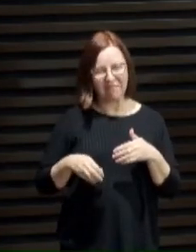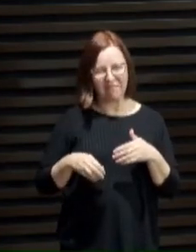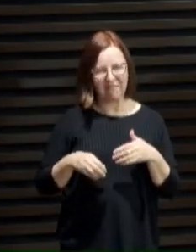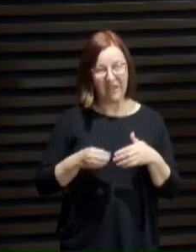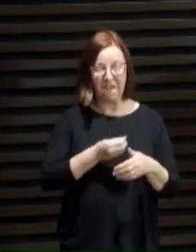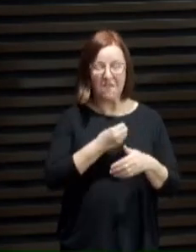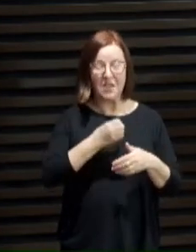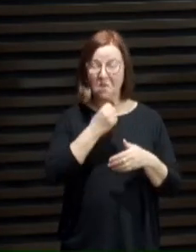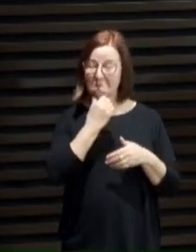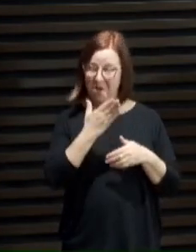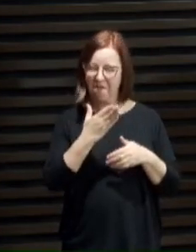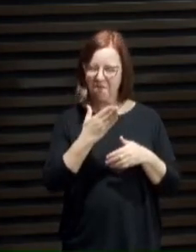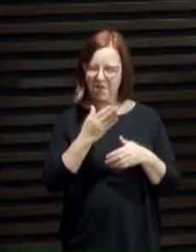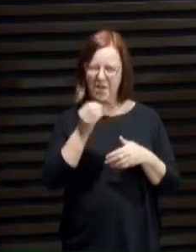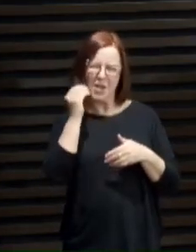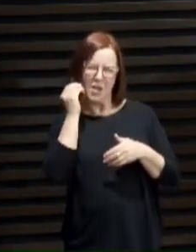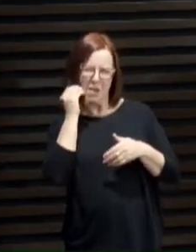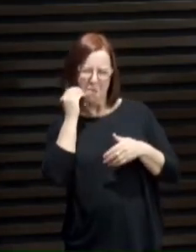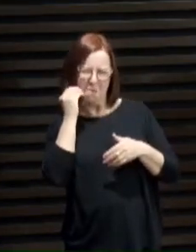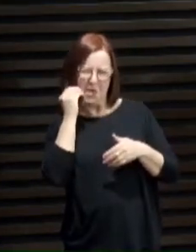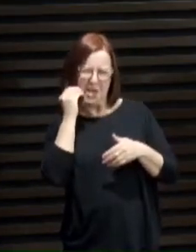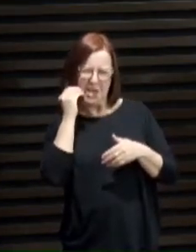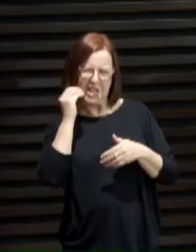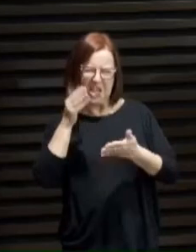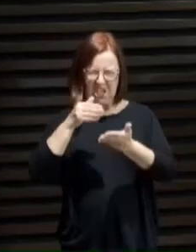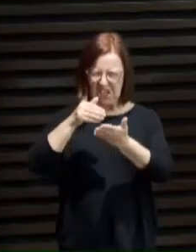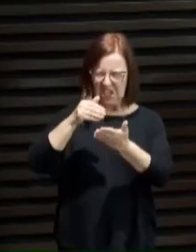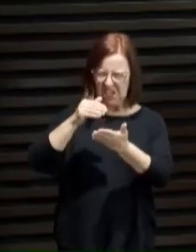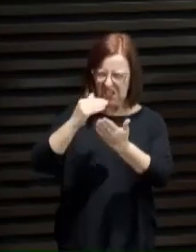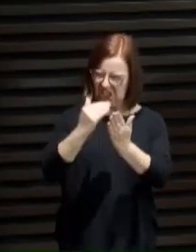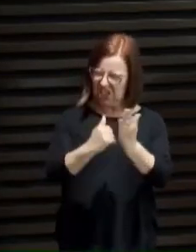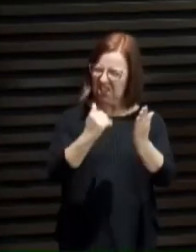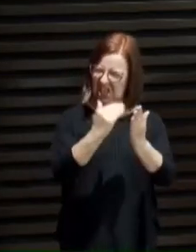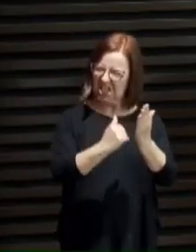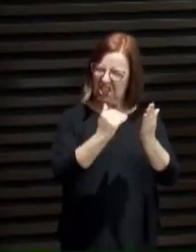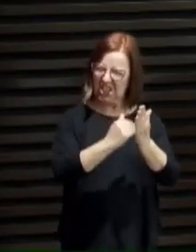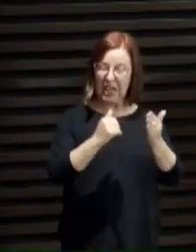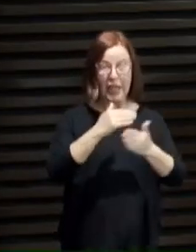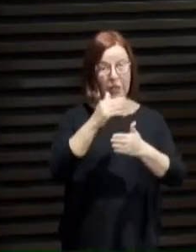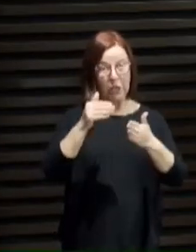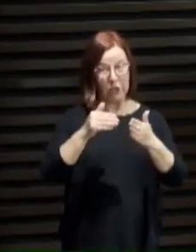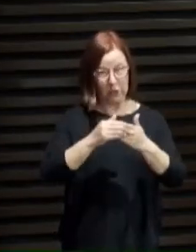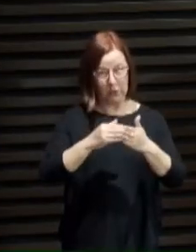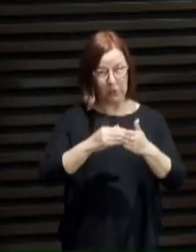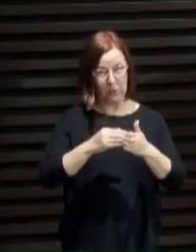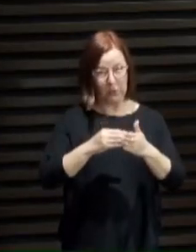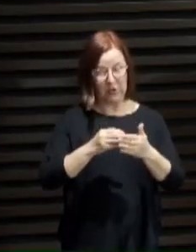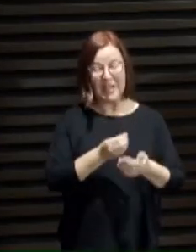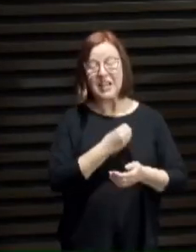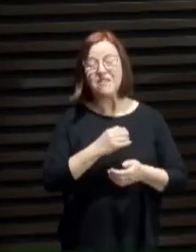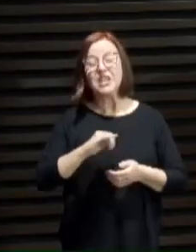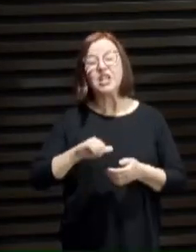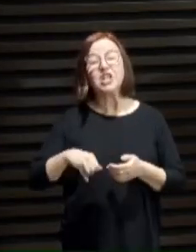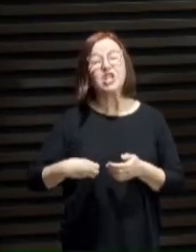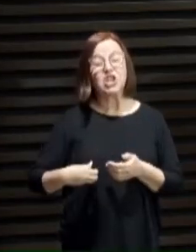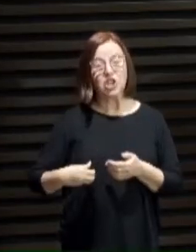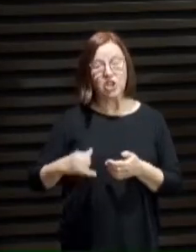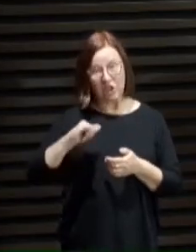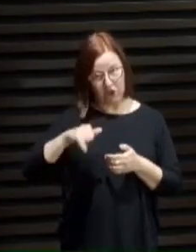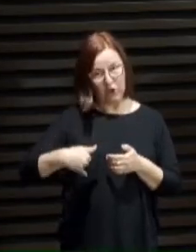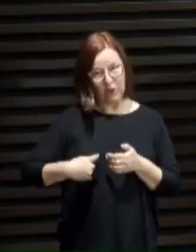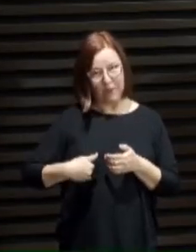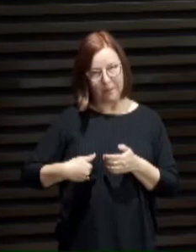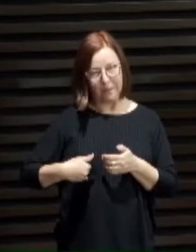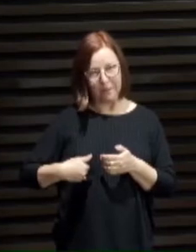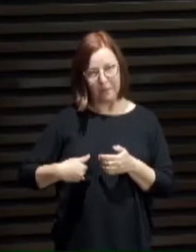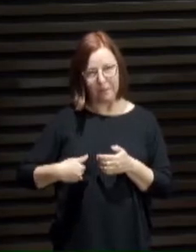tirar tudo isso dele, vê se ele vai te amar. Quando a gente olha isso, a gente não pode ser ingênuo. A gente tem que saber o que está por